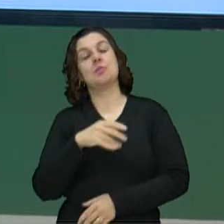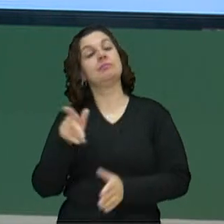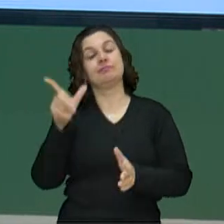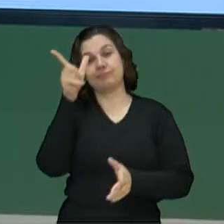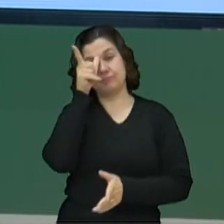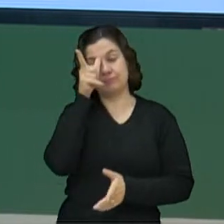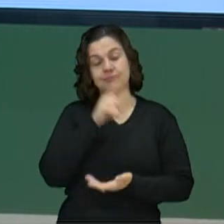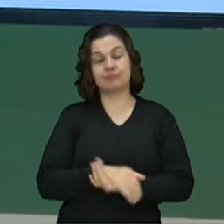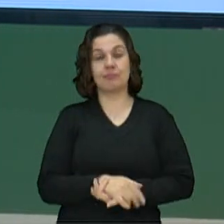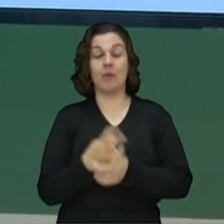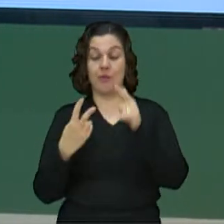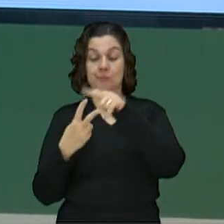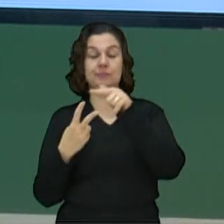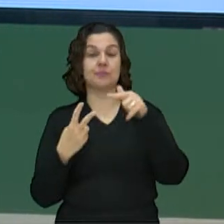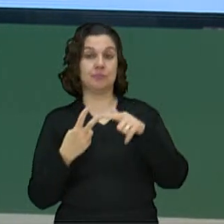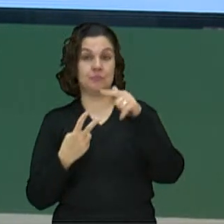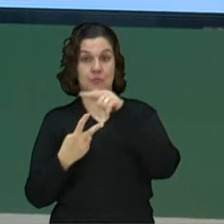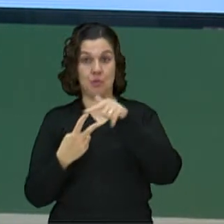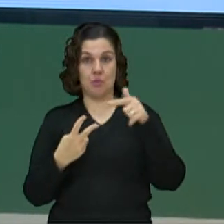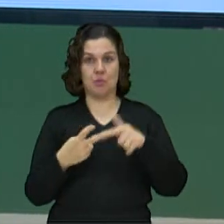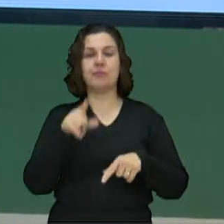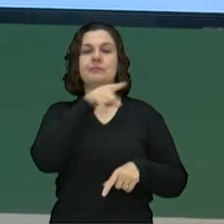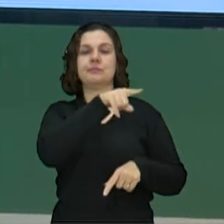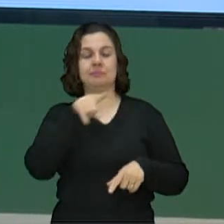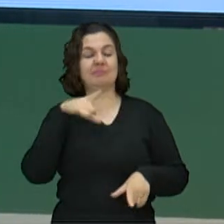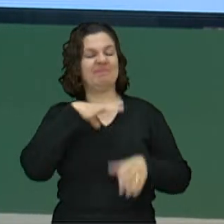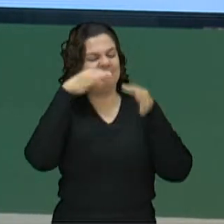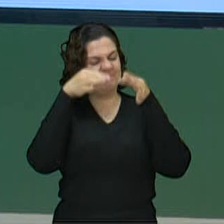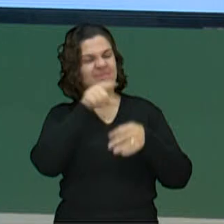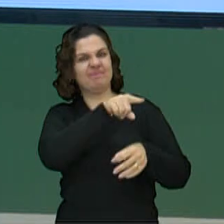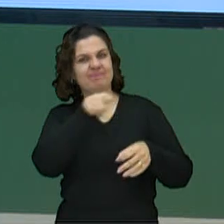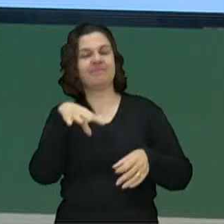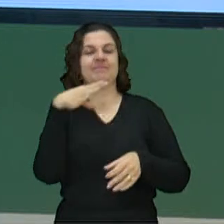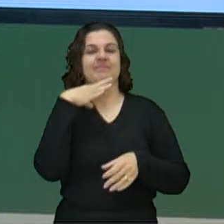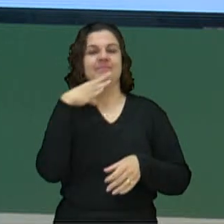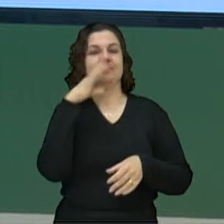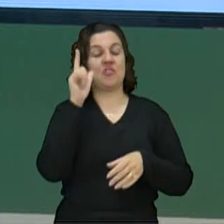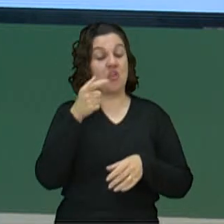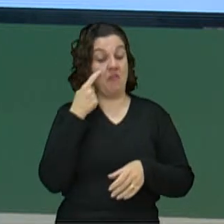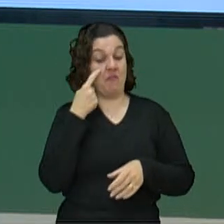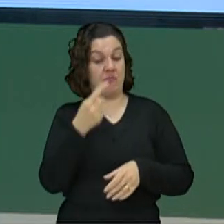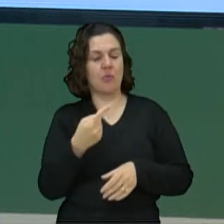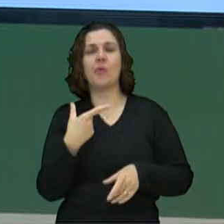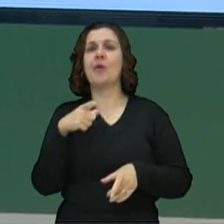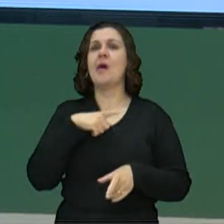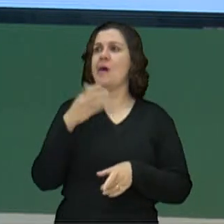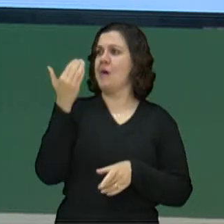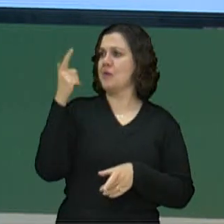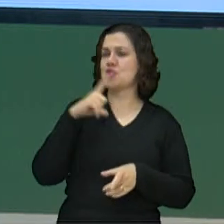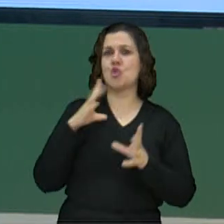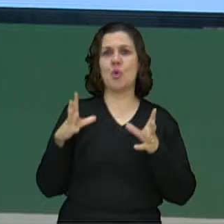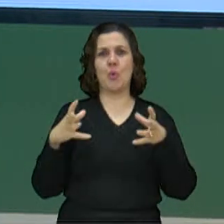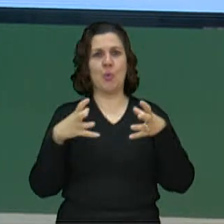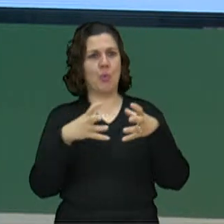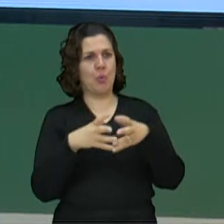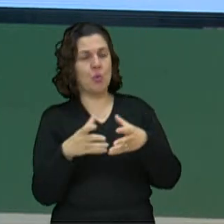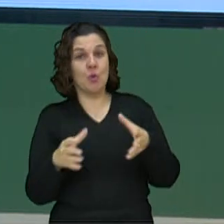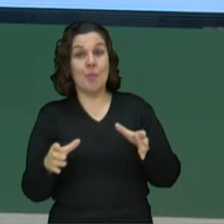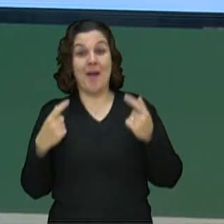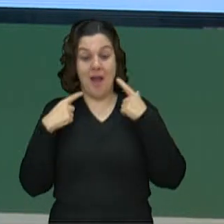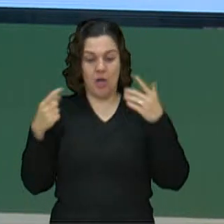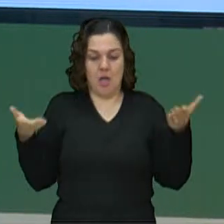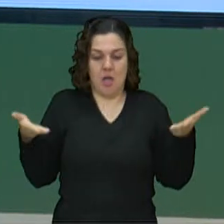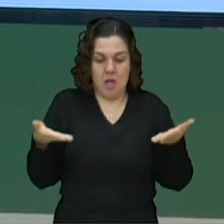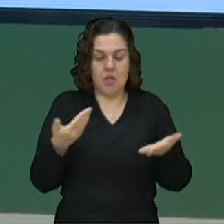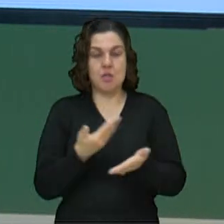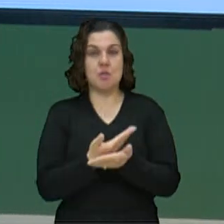Alemanha. Dois personagens, com certeza você já ouviu falar deles em algum momento. Aliás, tinha uma galera até ansioso para chegar a esse momento